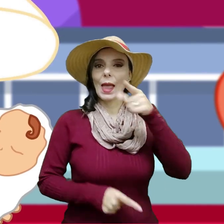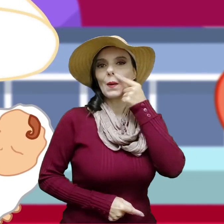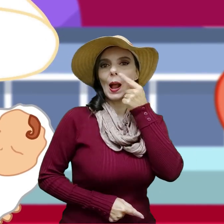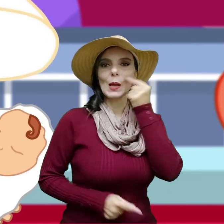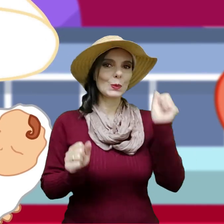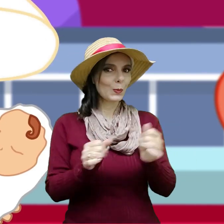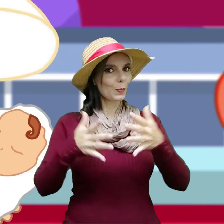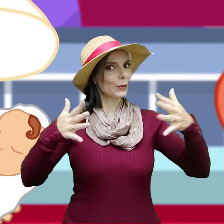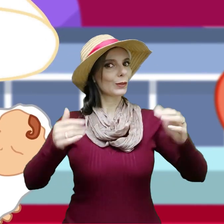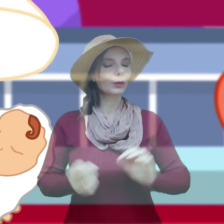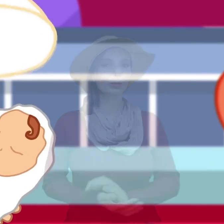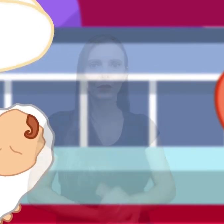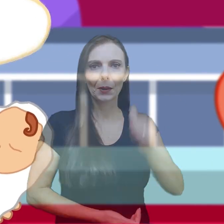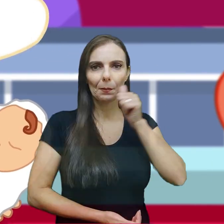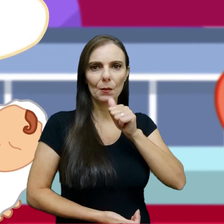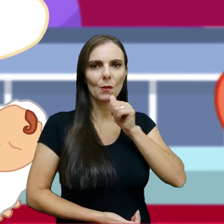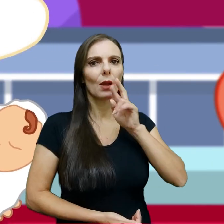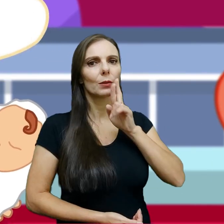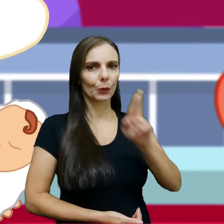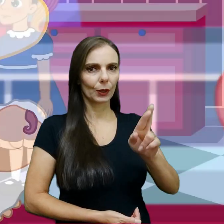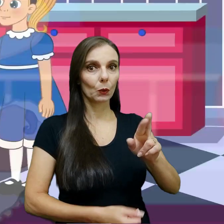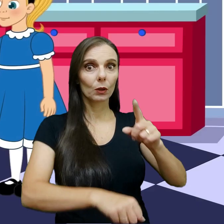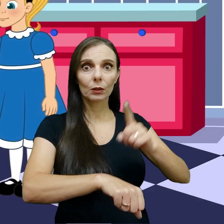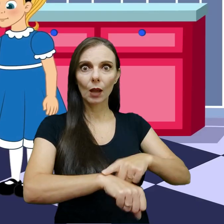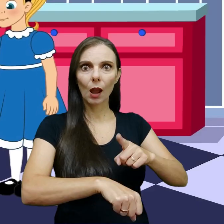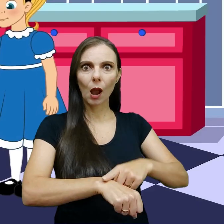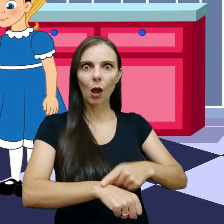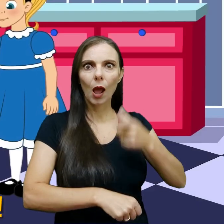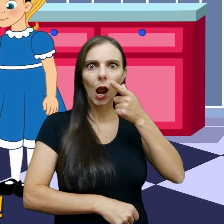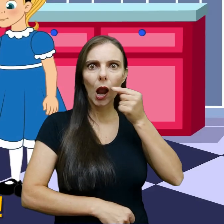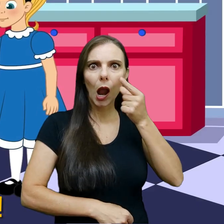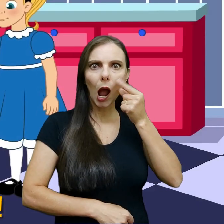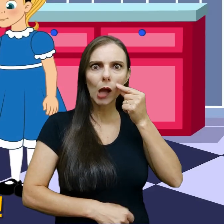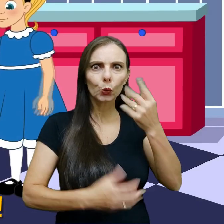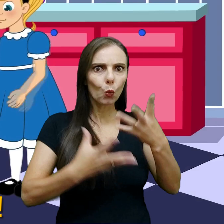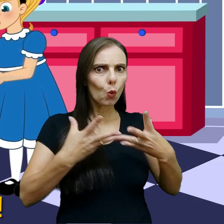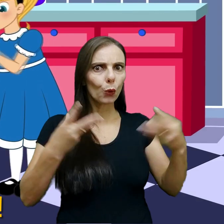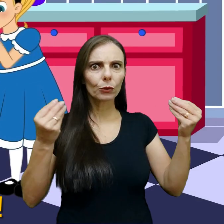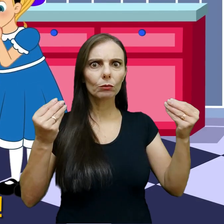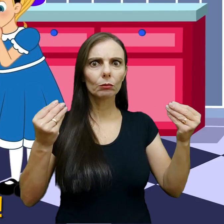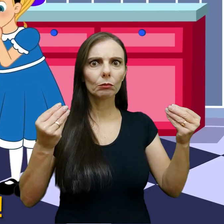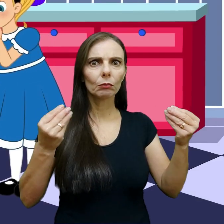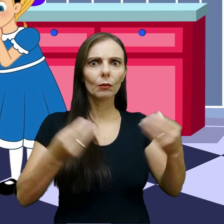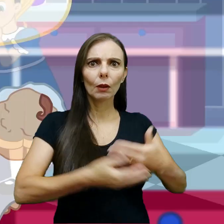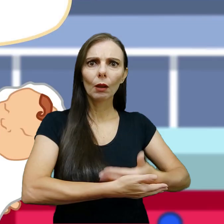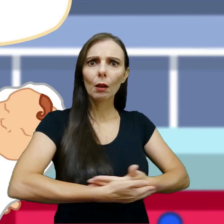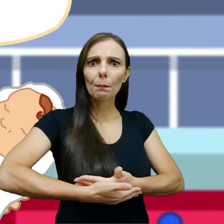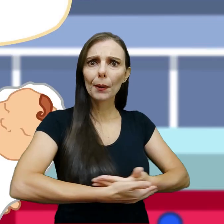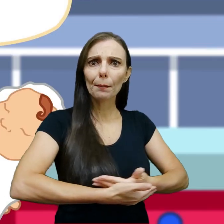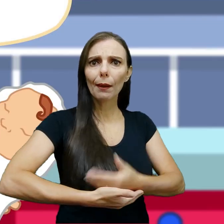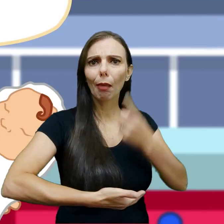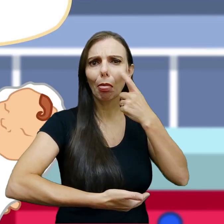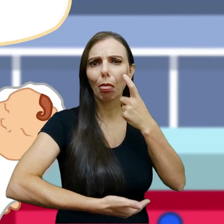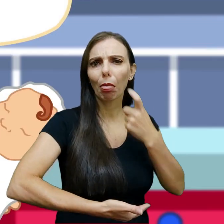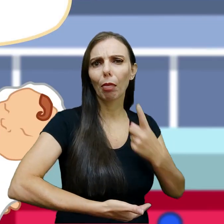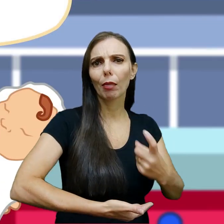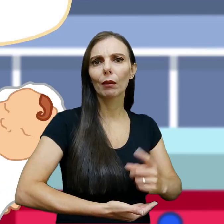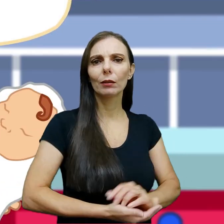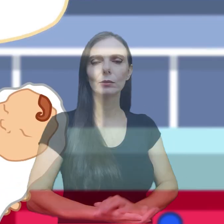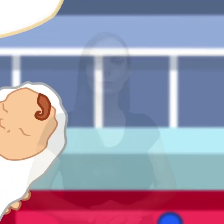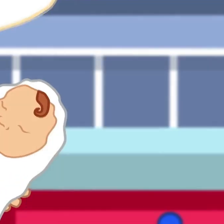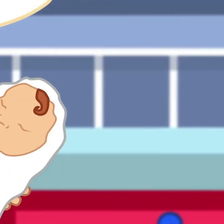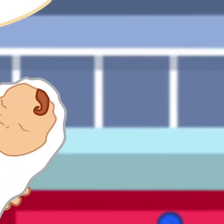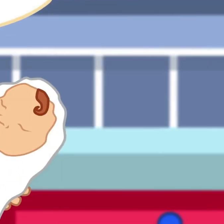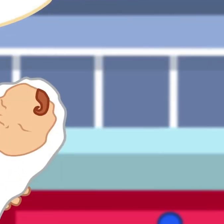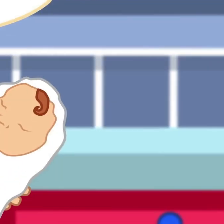Porque este é um gato mágico, disse a mulher. Ao mesmo tempo, o gato tornou-se invisível e o bebê começou a